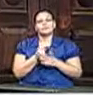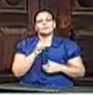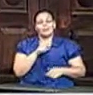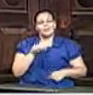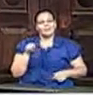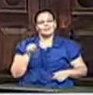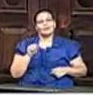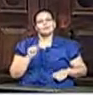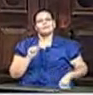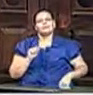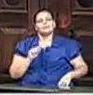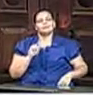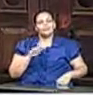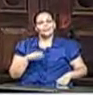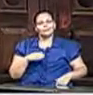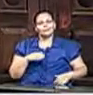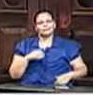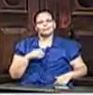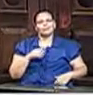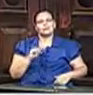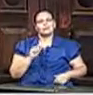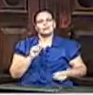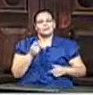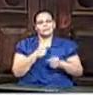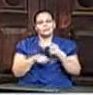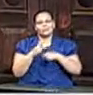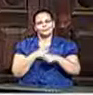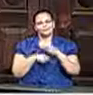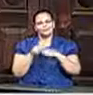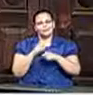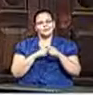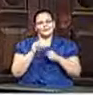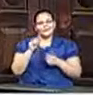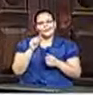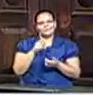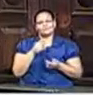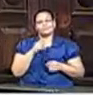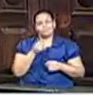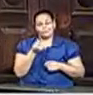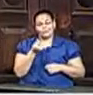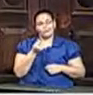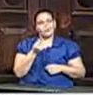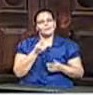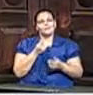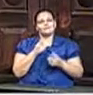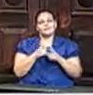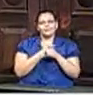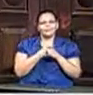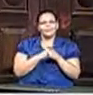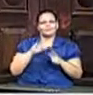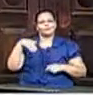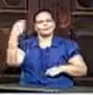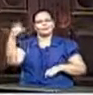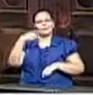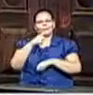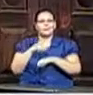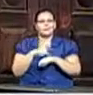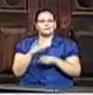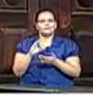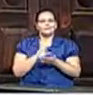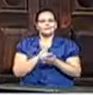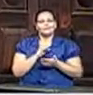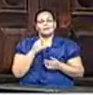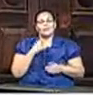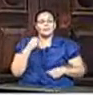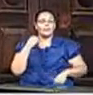aqueles que são os grandes gigolôs da economia, os credores da dívida pública, porque o Brasil é o país onde